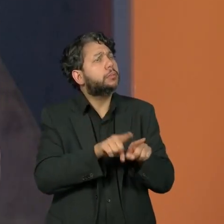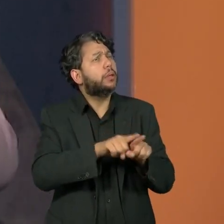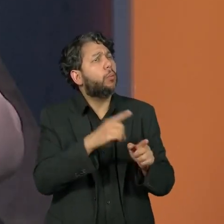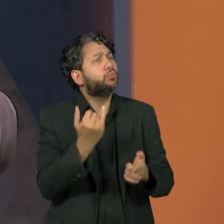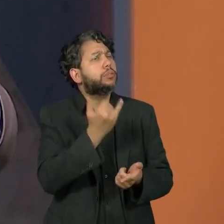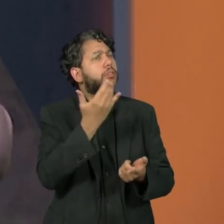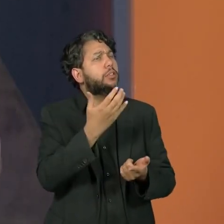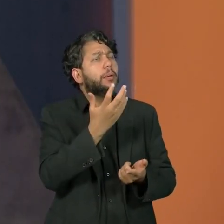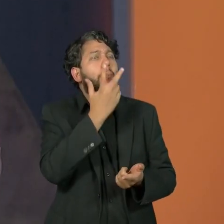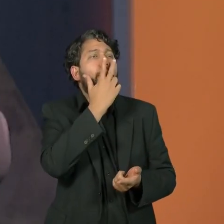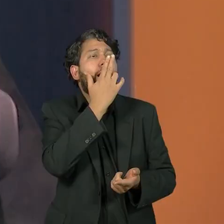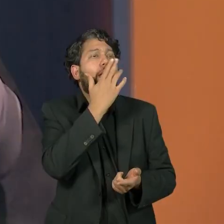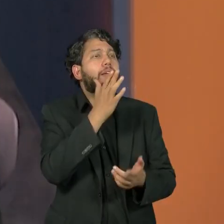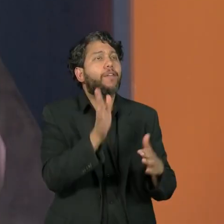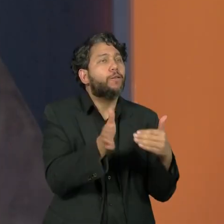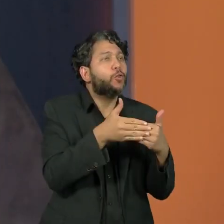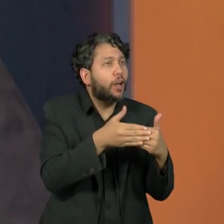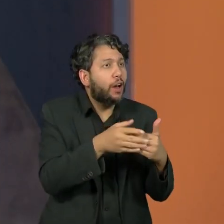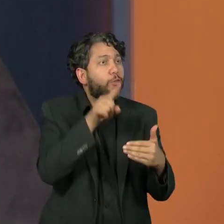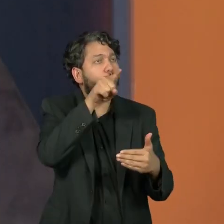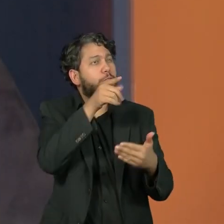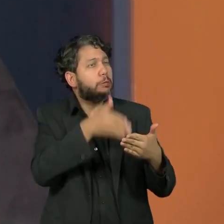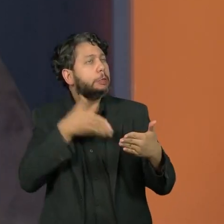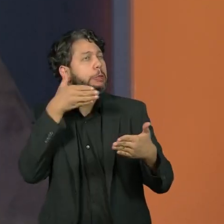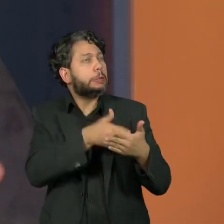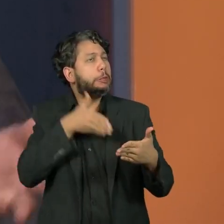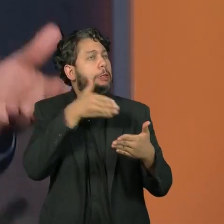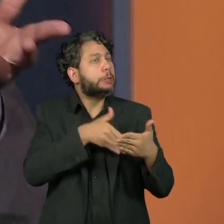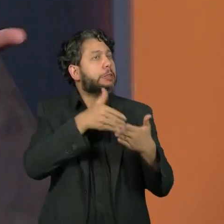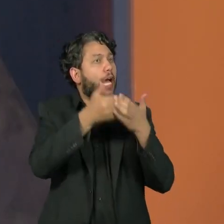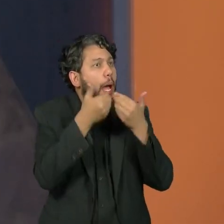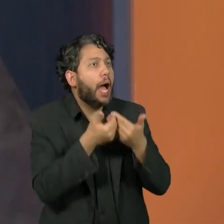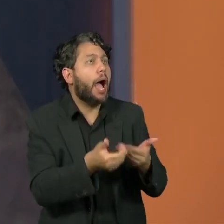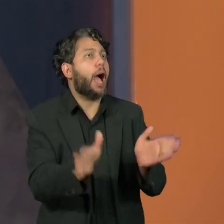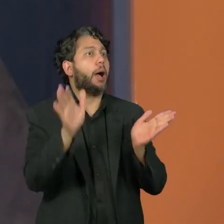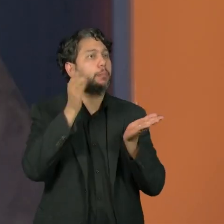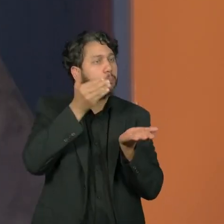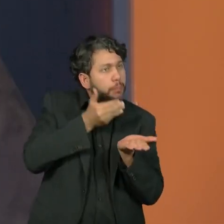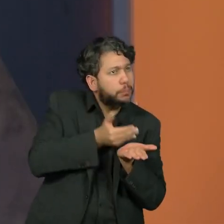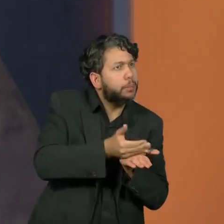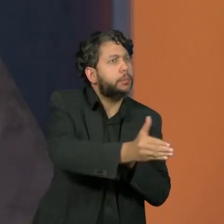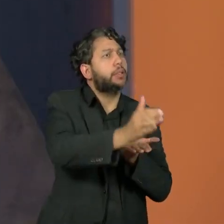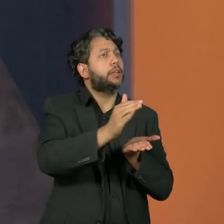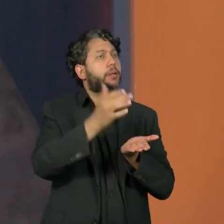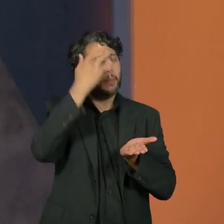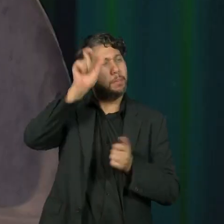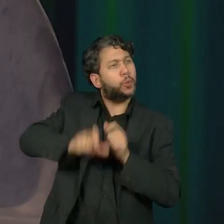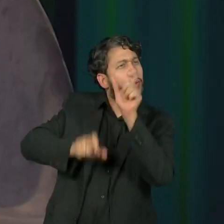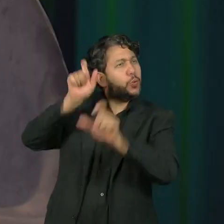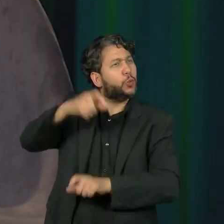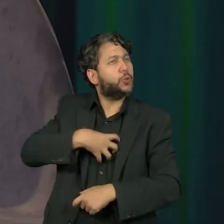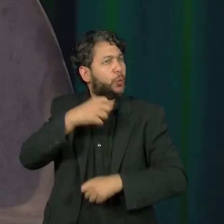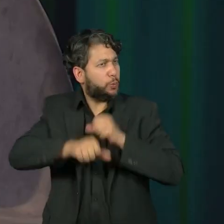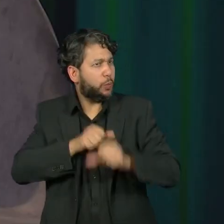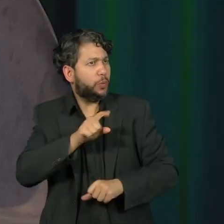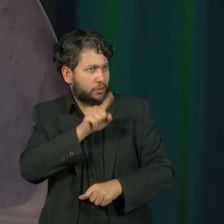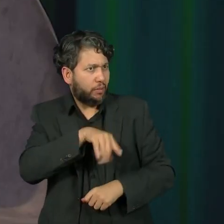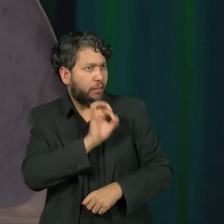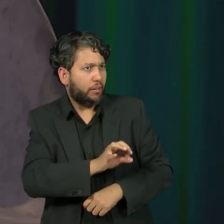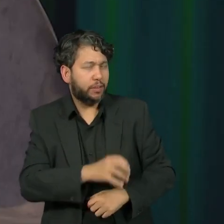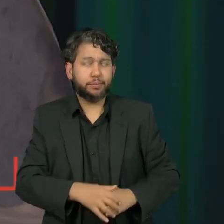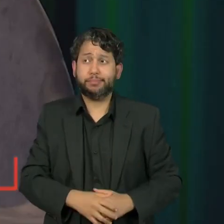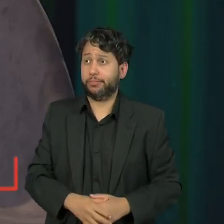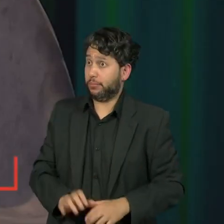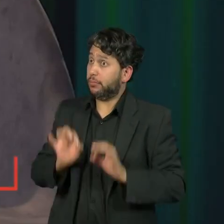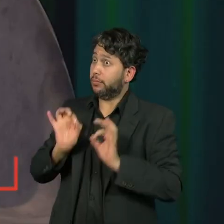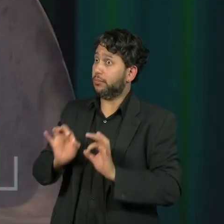essa abertura de caminhos, de fazer conscientização, mudar atitudes, mudar posturas, transformar esse mundo? Com certeza, eu me vejo